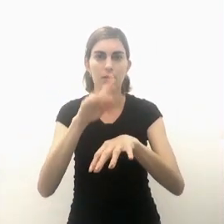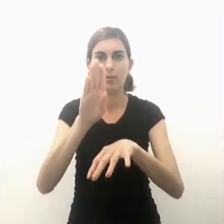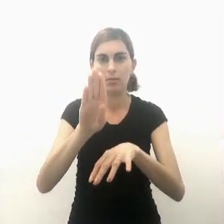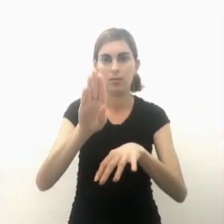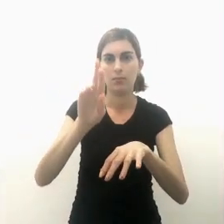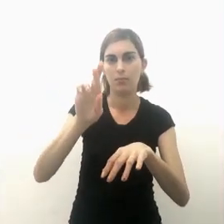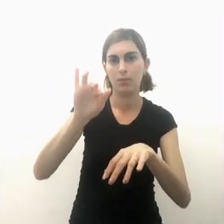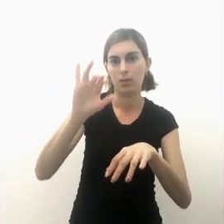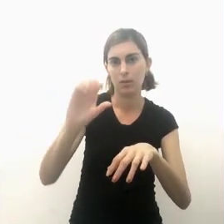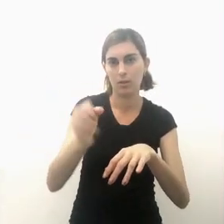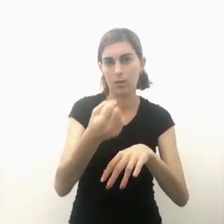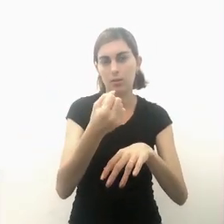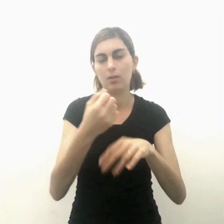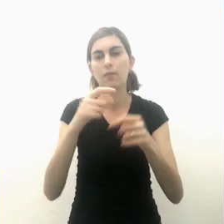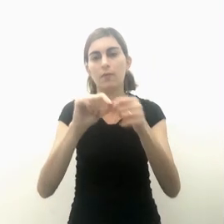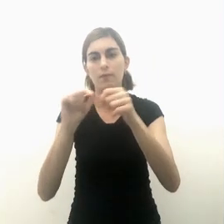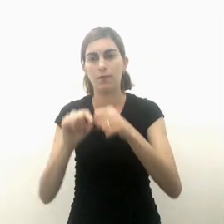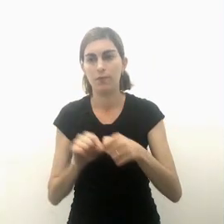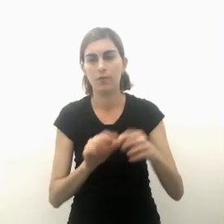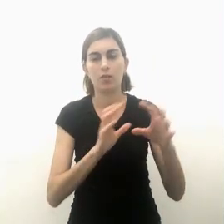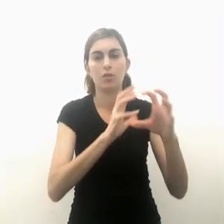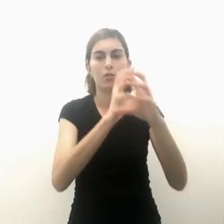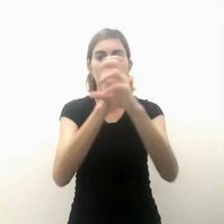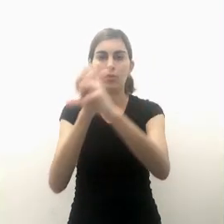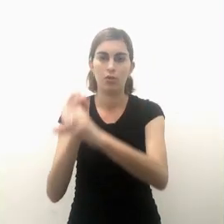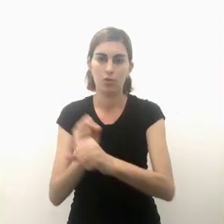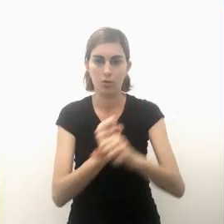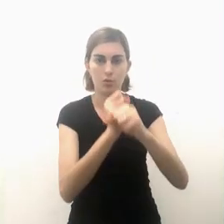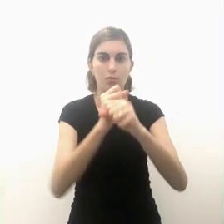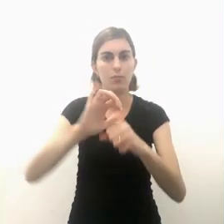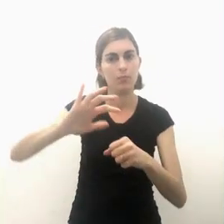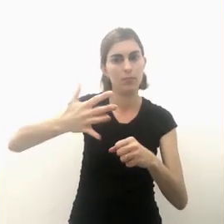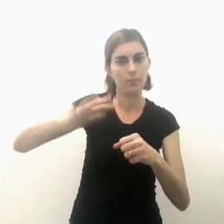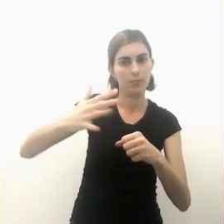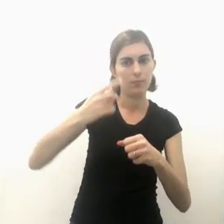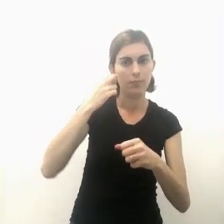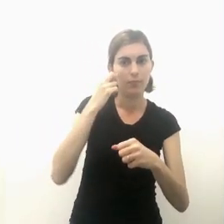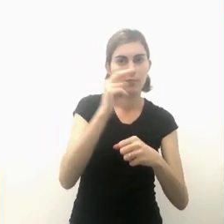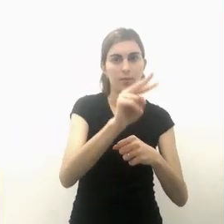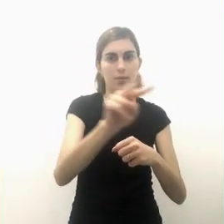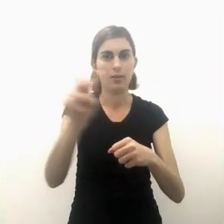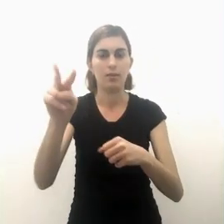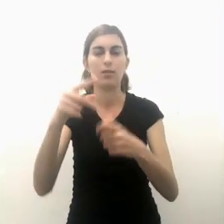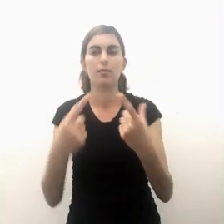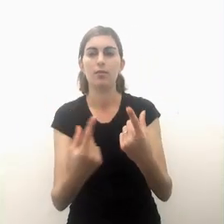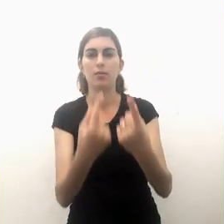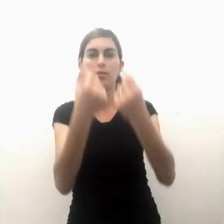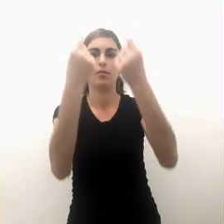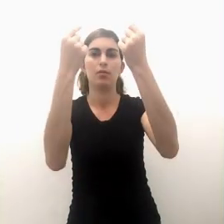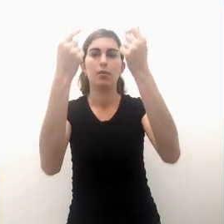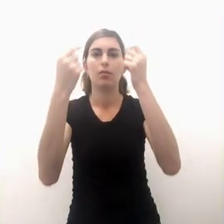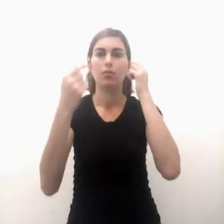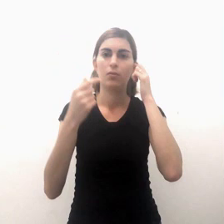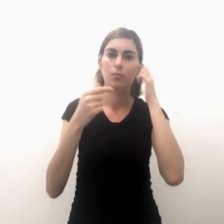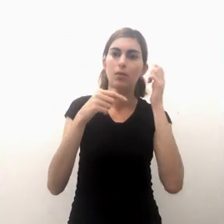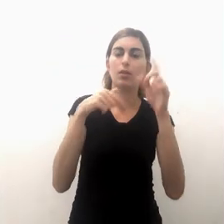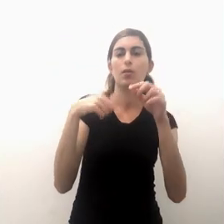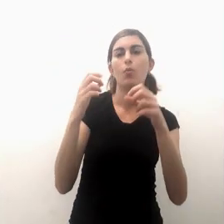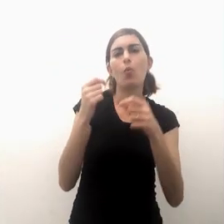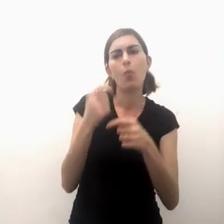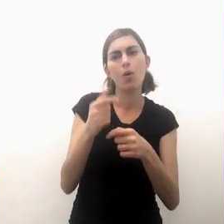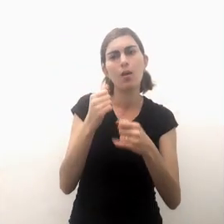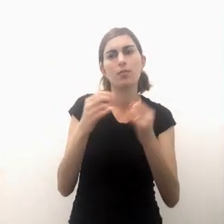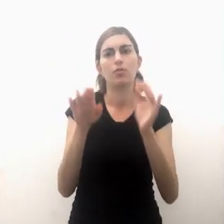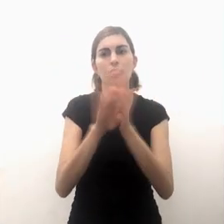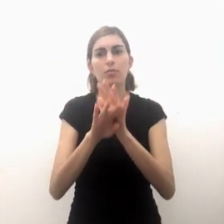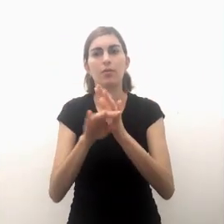do BRICS, tá? E fizeram uma somativa, né, uma estimativa, e viram que essa economia do BRICS ela quase